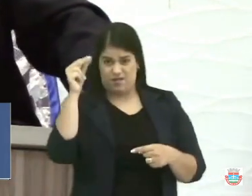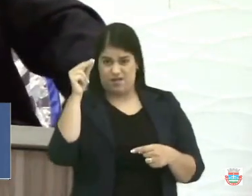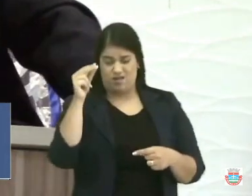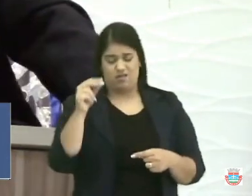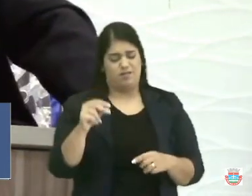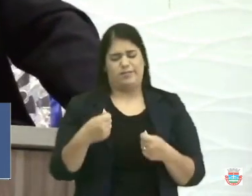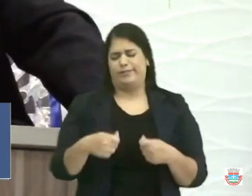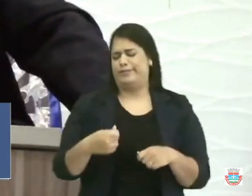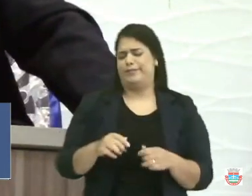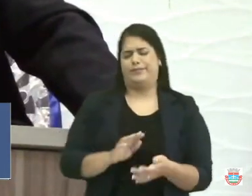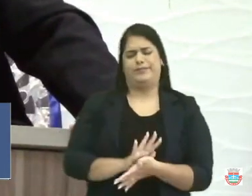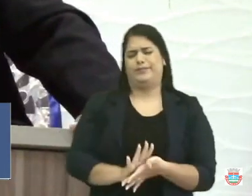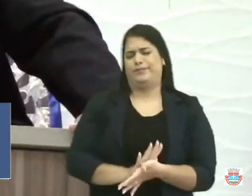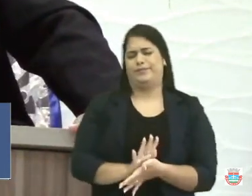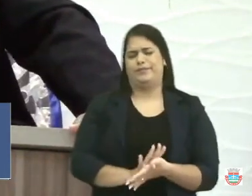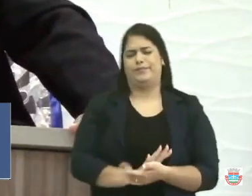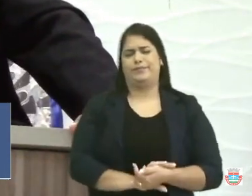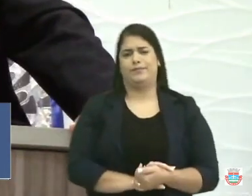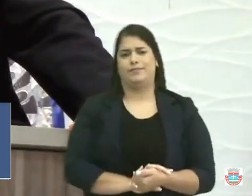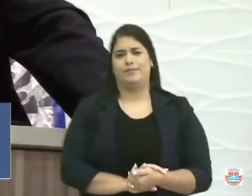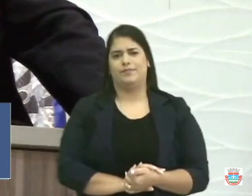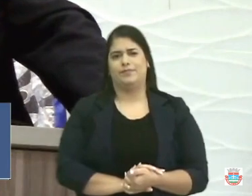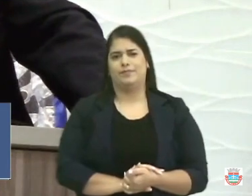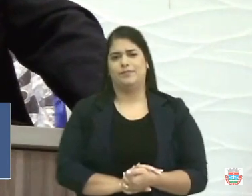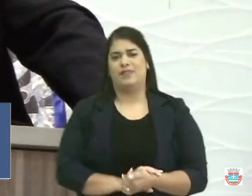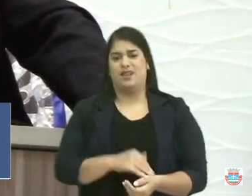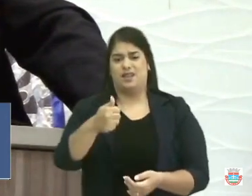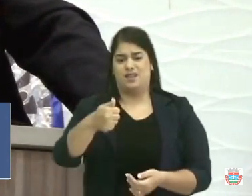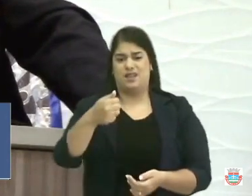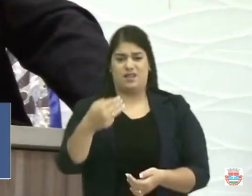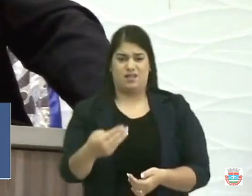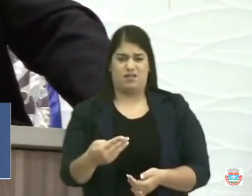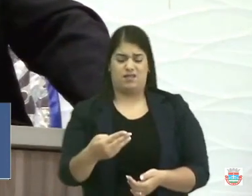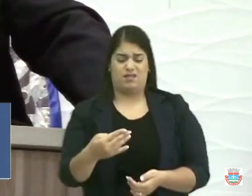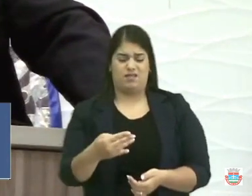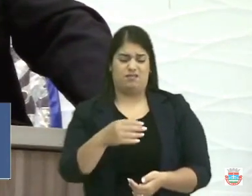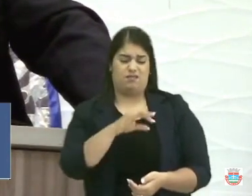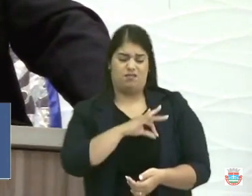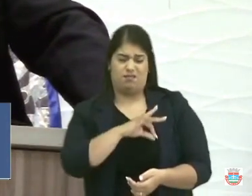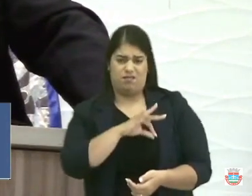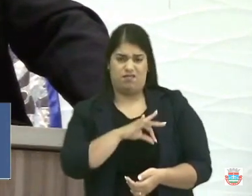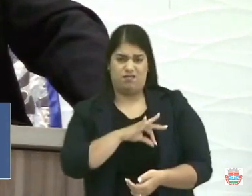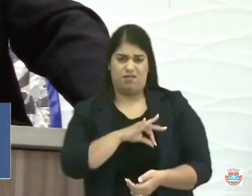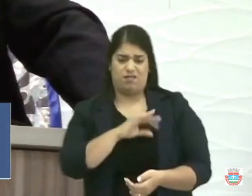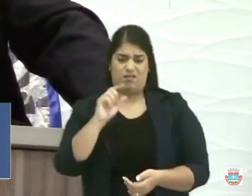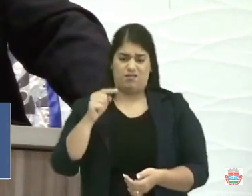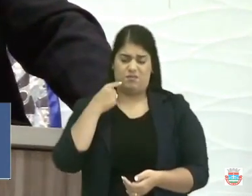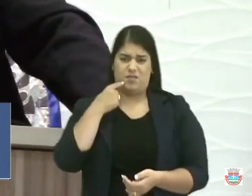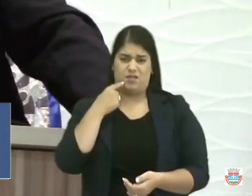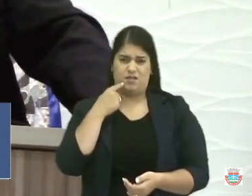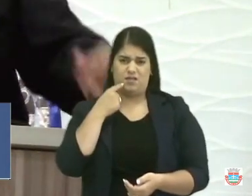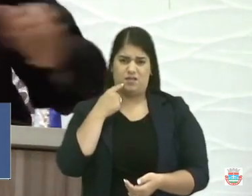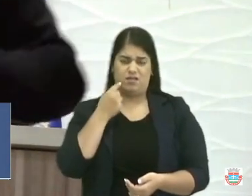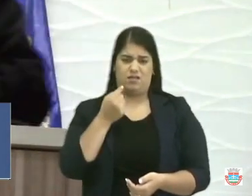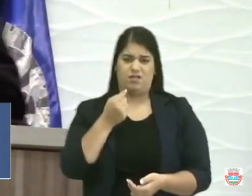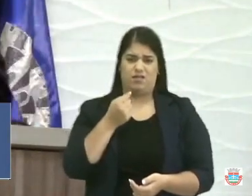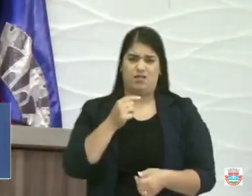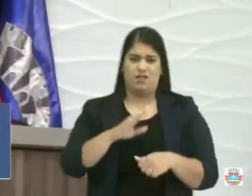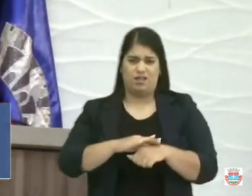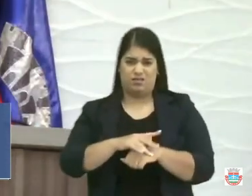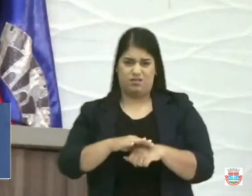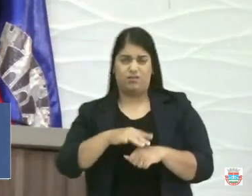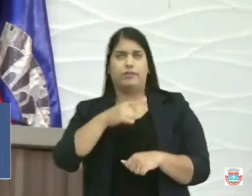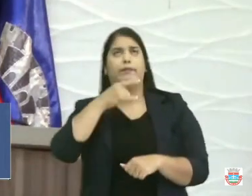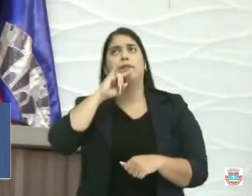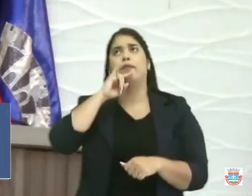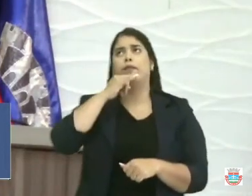você ajuda sem ser prefeito. E o senhor não precisa de 14 mil, não. Para estar aí, adoecendo aí, tomando cachaça. E tem mais uma, viu? Tem ver que